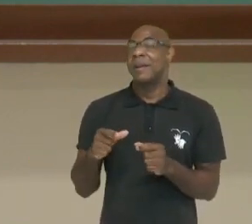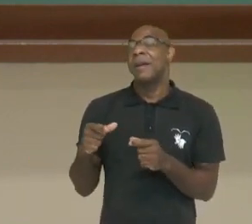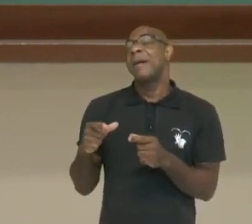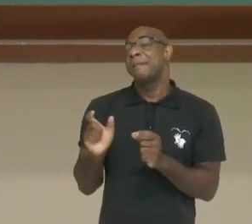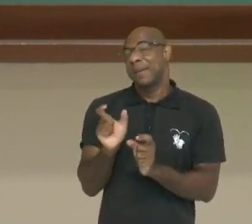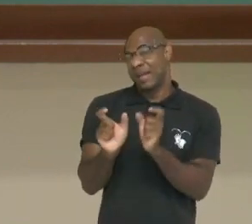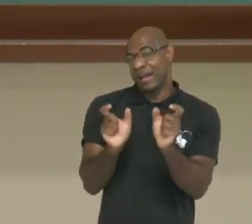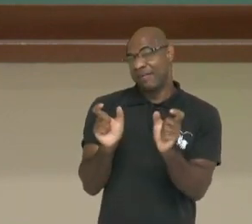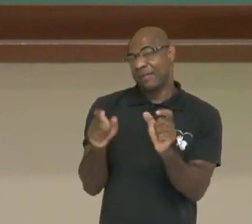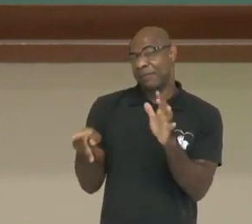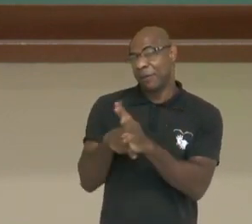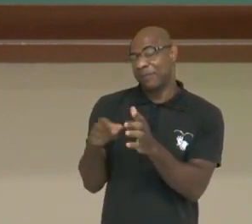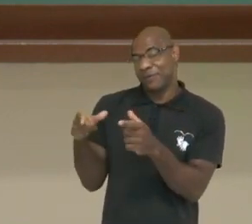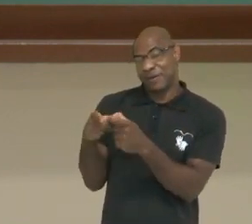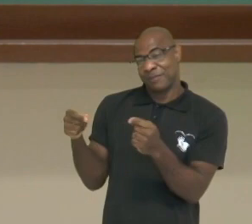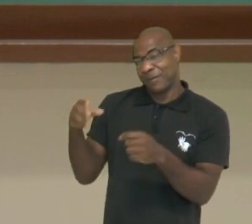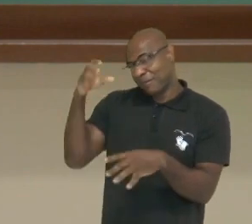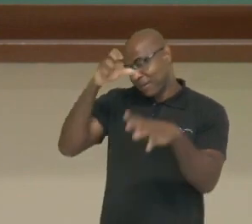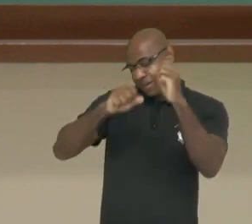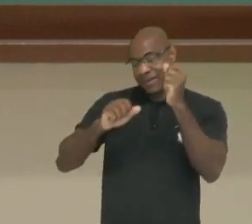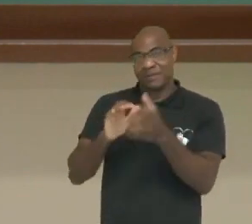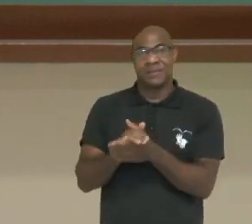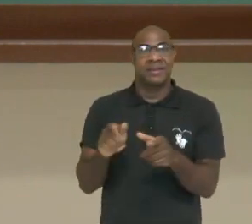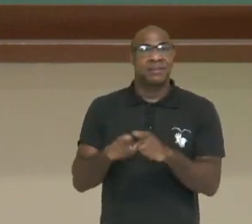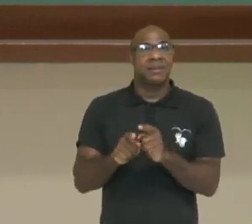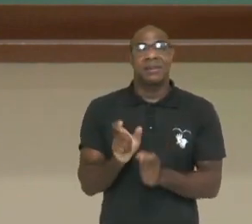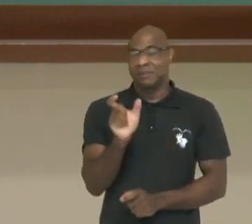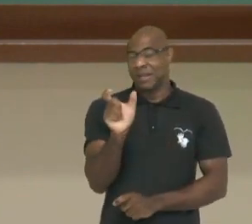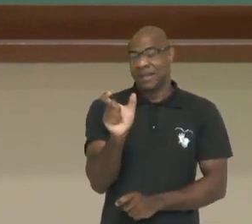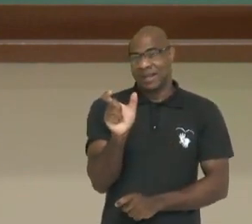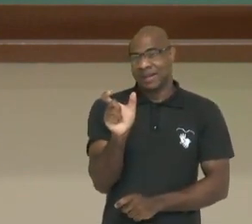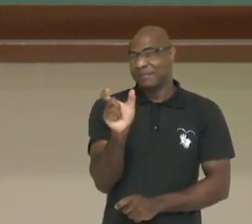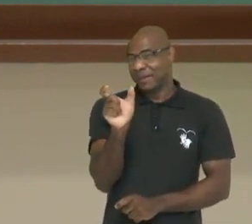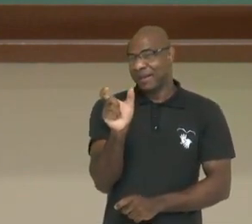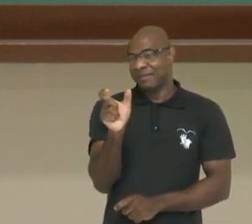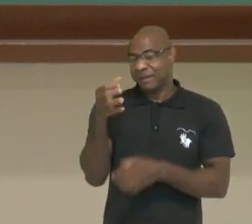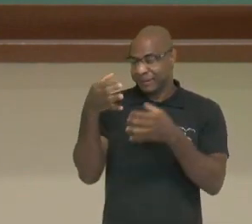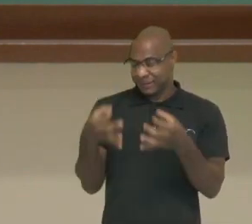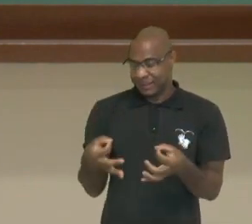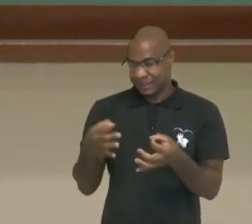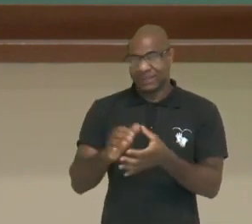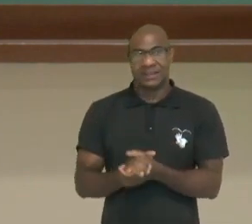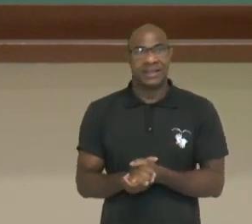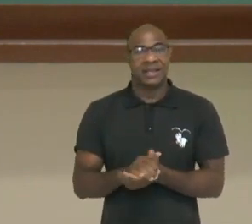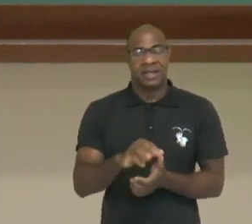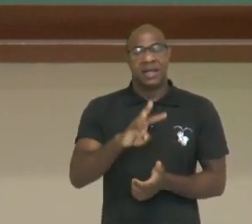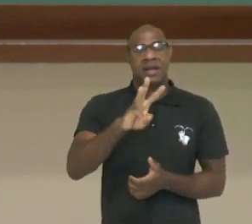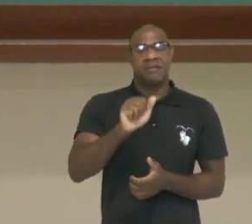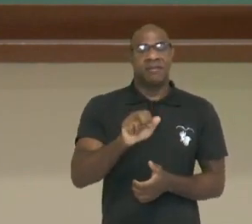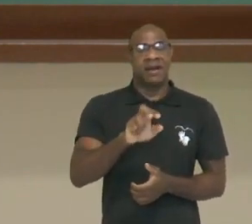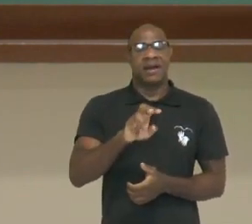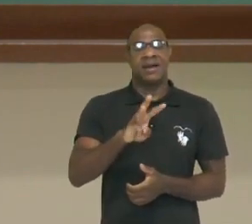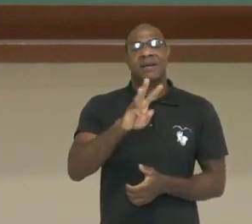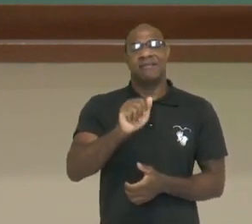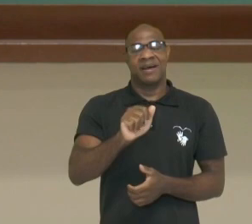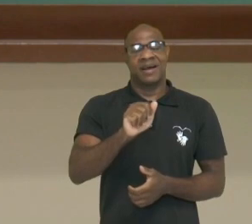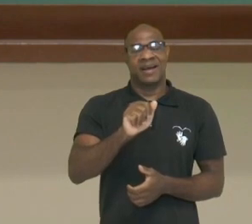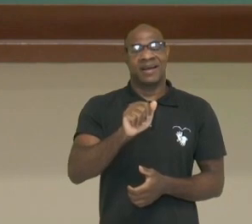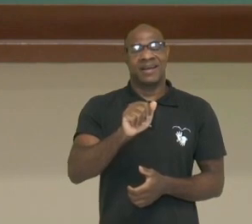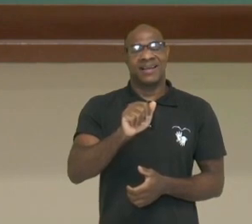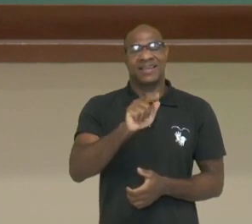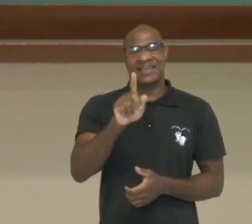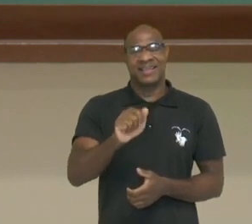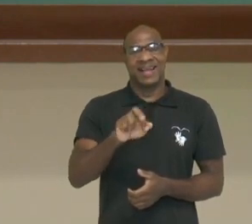né? Nós falamos da pronúncia correta, do ippon, do vazare, do waza,